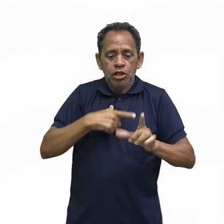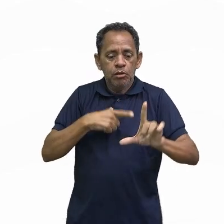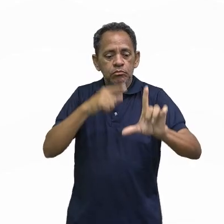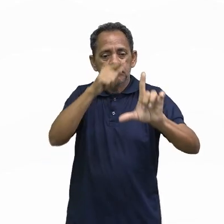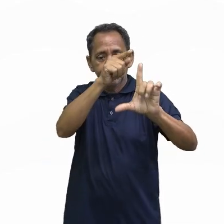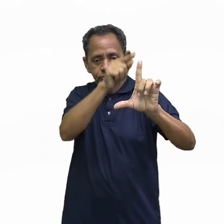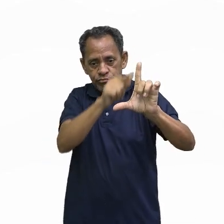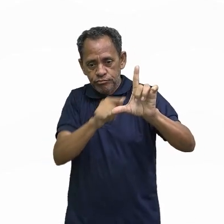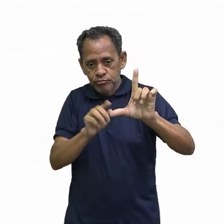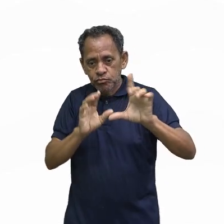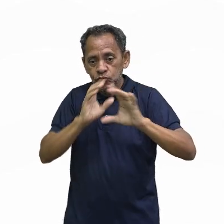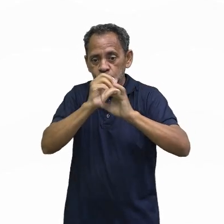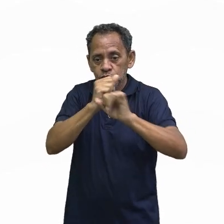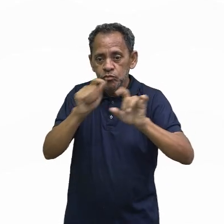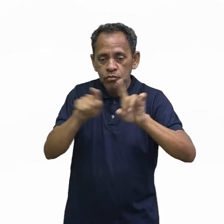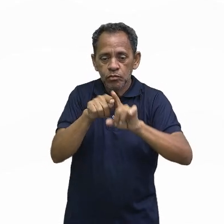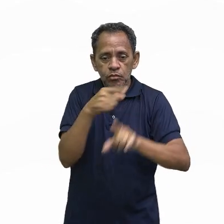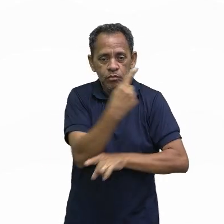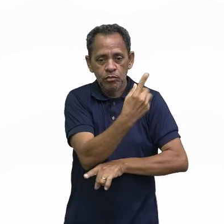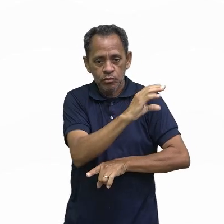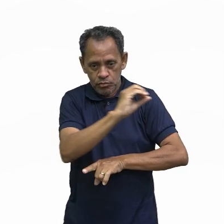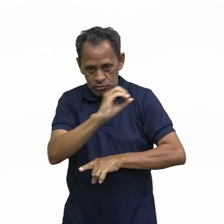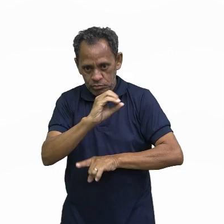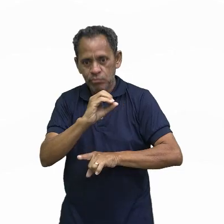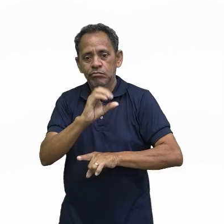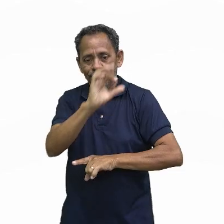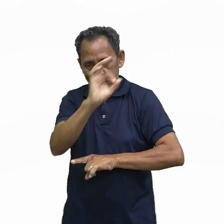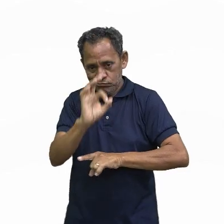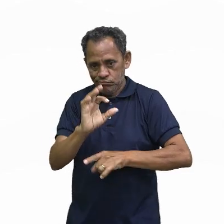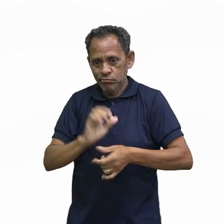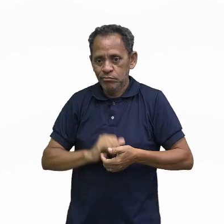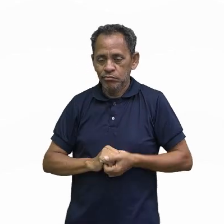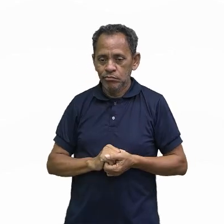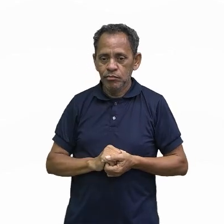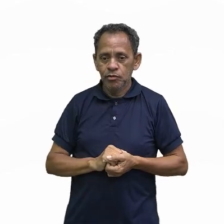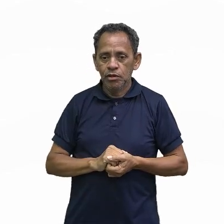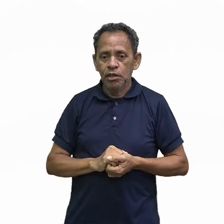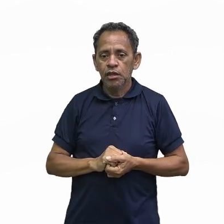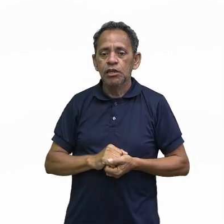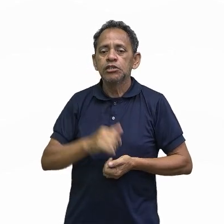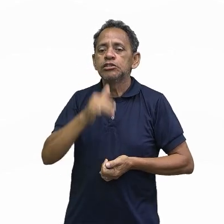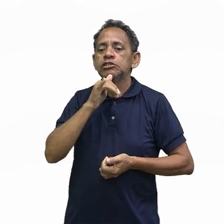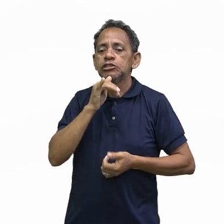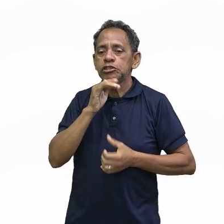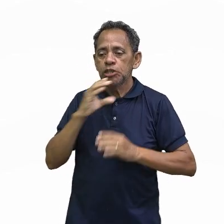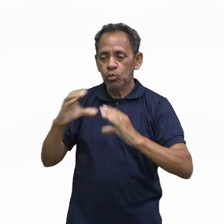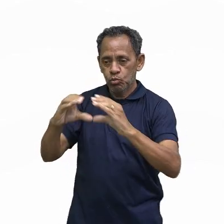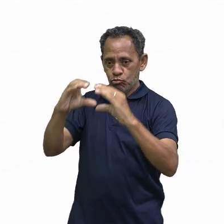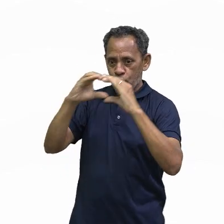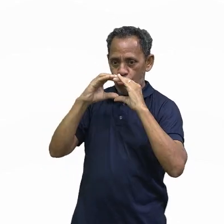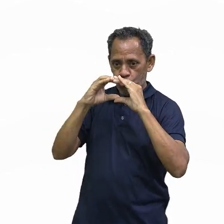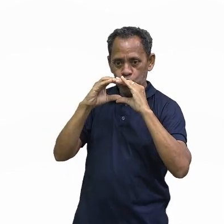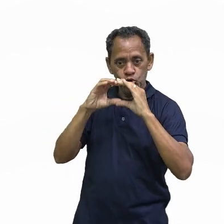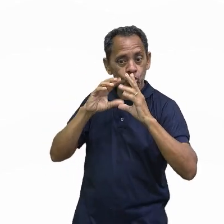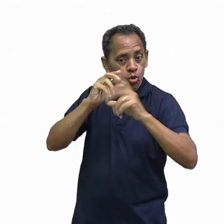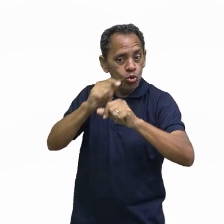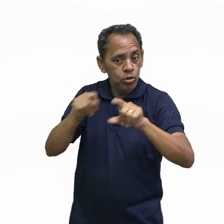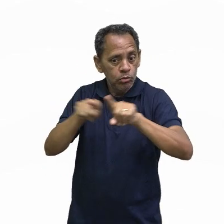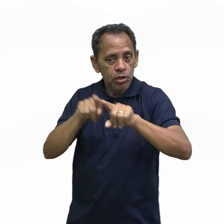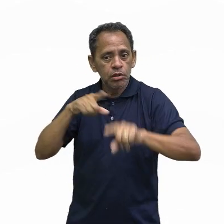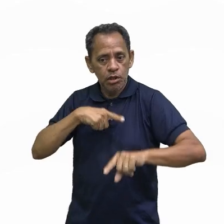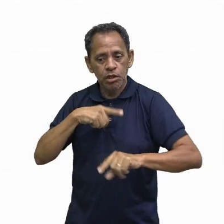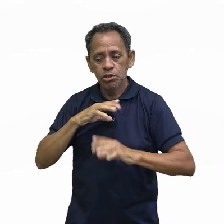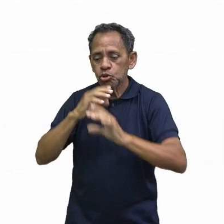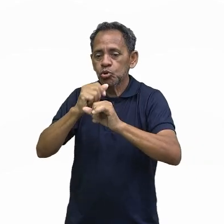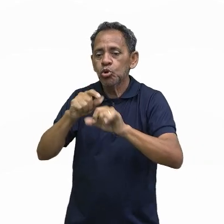amostra total, 100%, né, dessa amostra, é como se fosse o sanduíche inteiro, né? Então, ali nós temos todo o